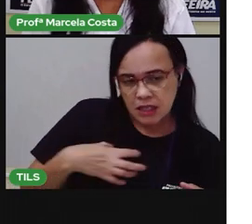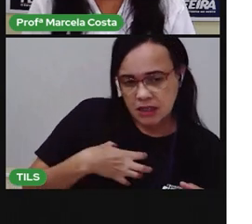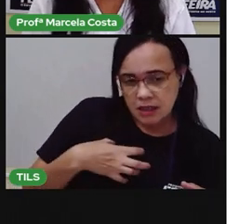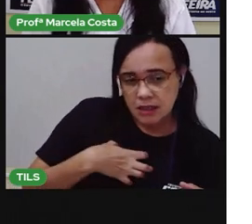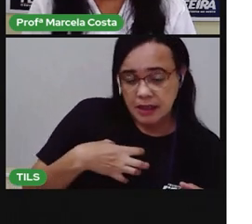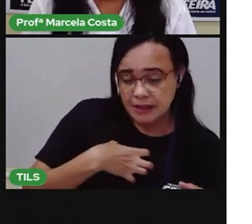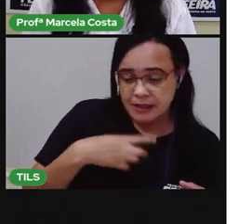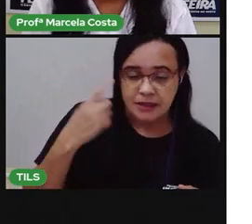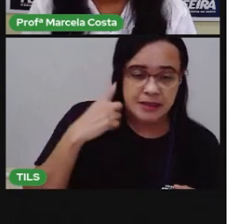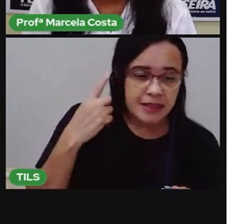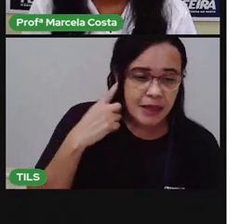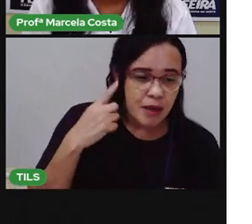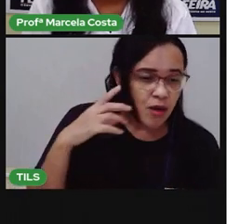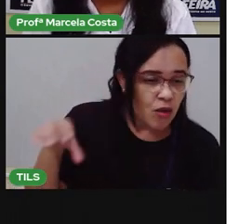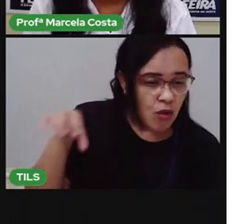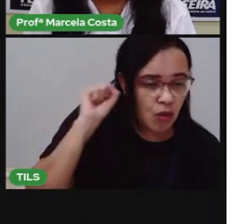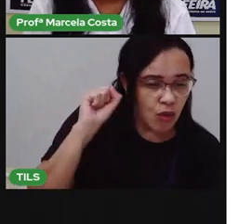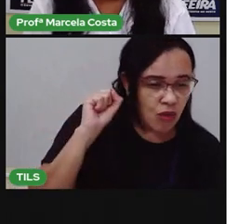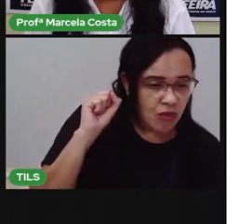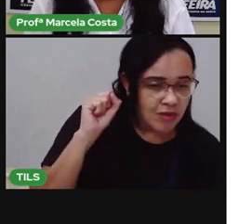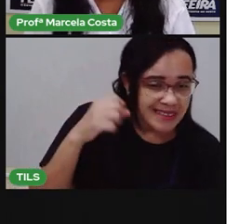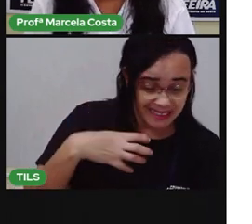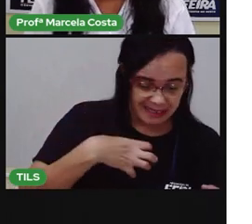dessa palavra? Shampoo.